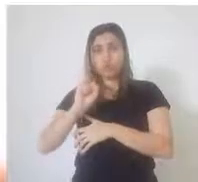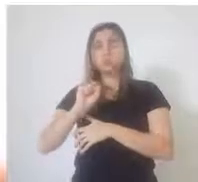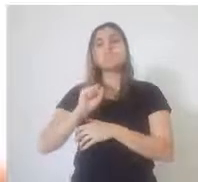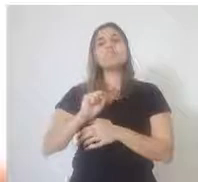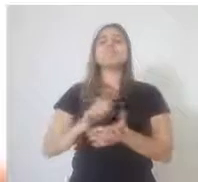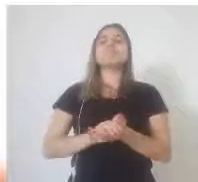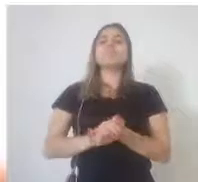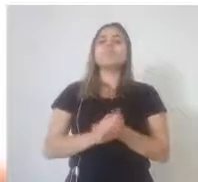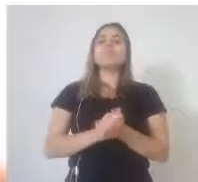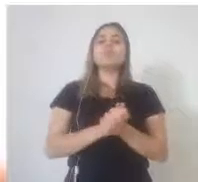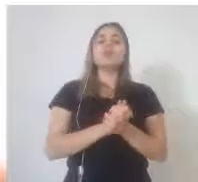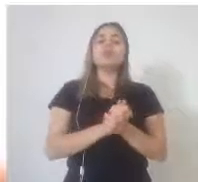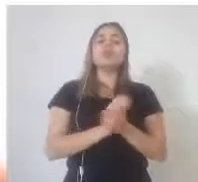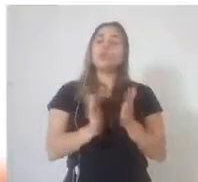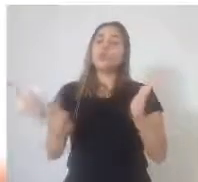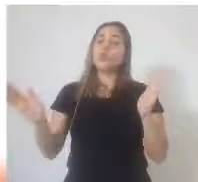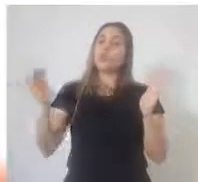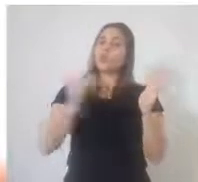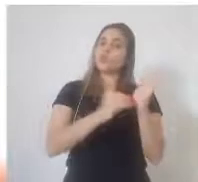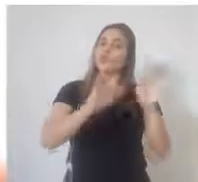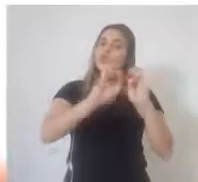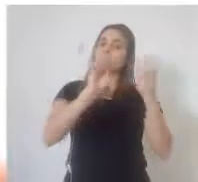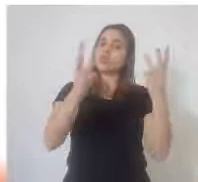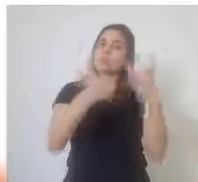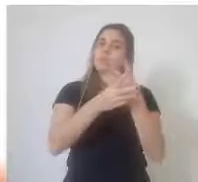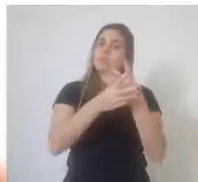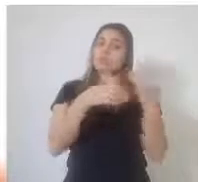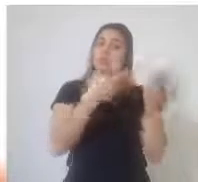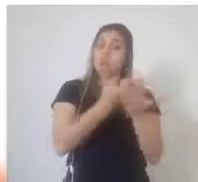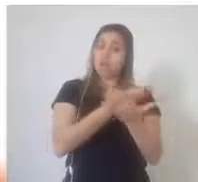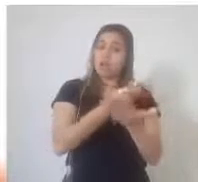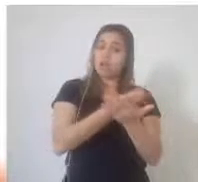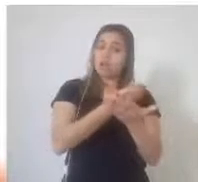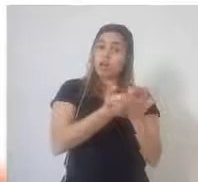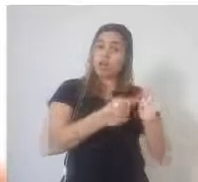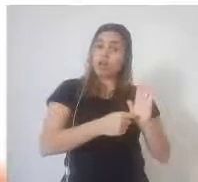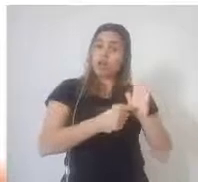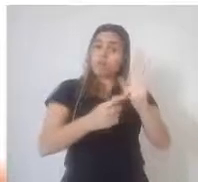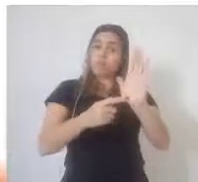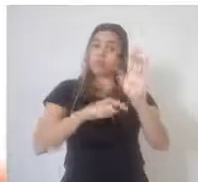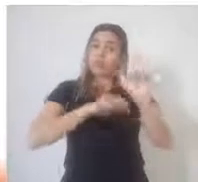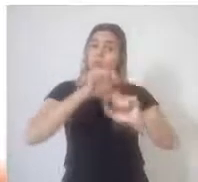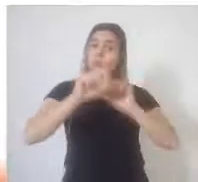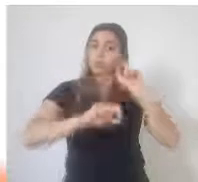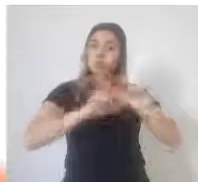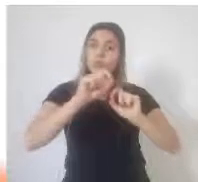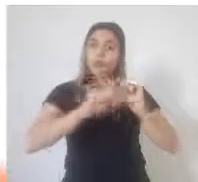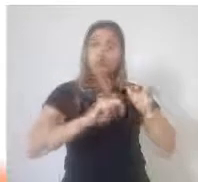E aí nós chegamos ao último slide aqui dessa aula,